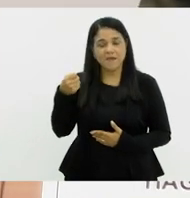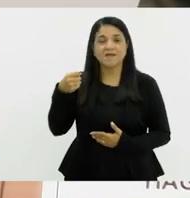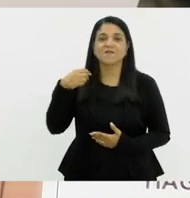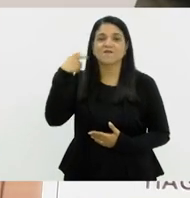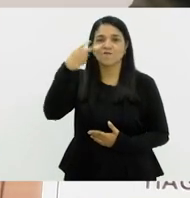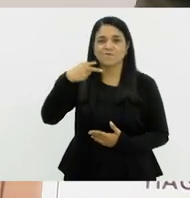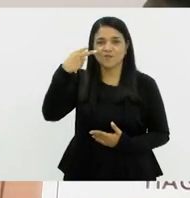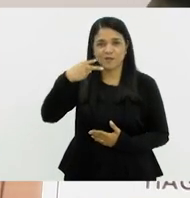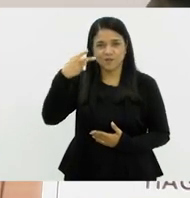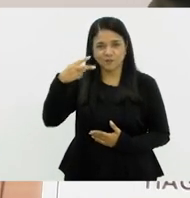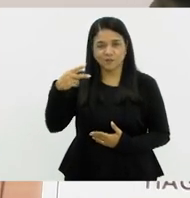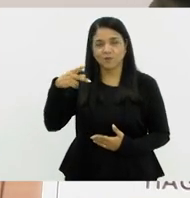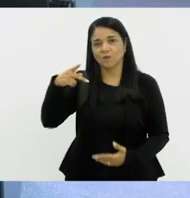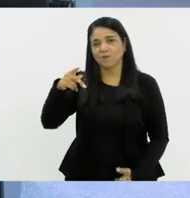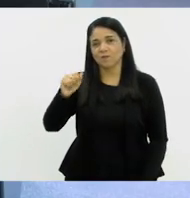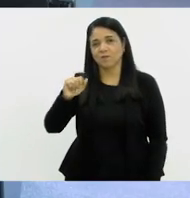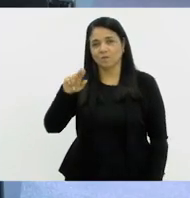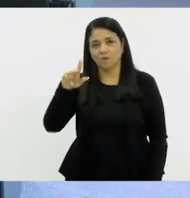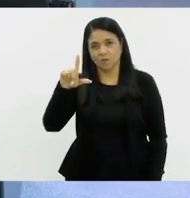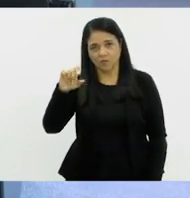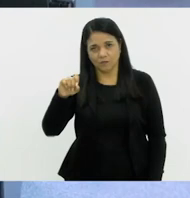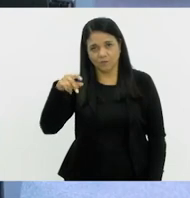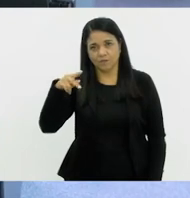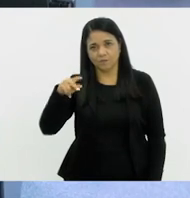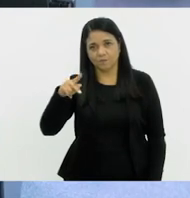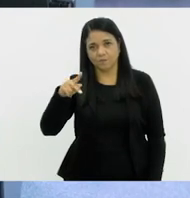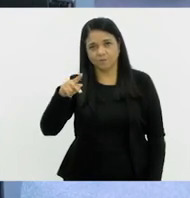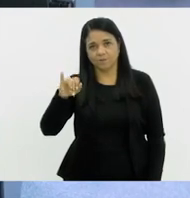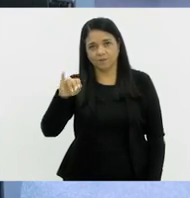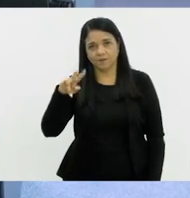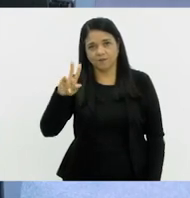na Câmara dos Vereadores.